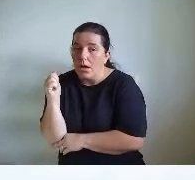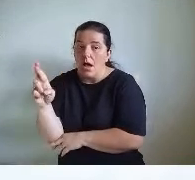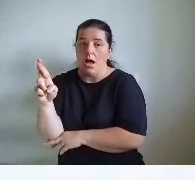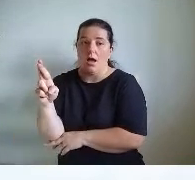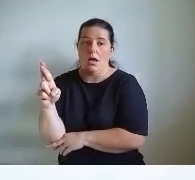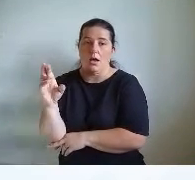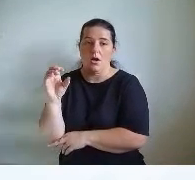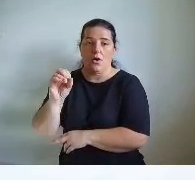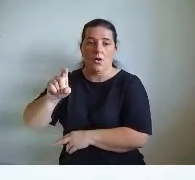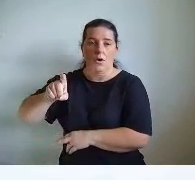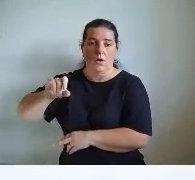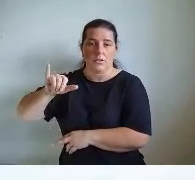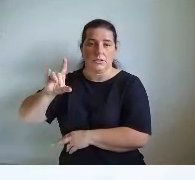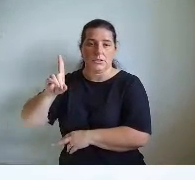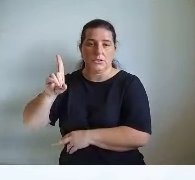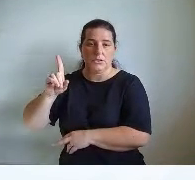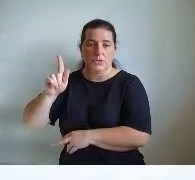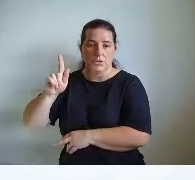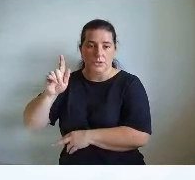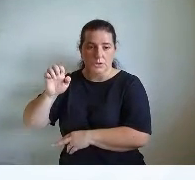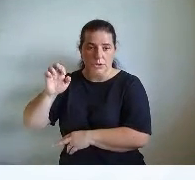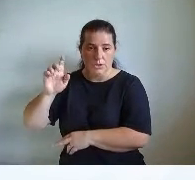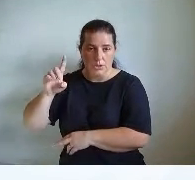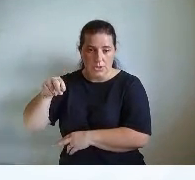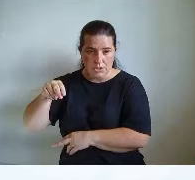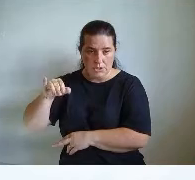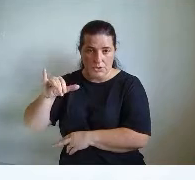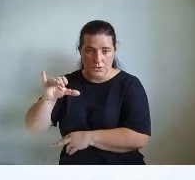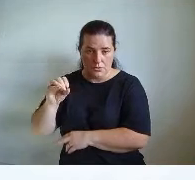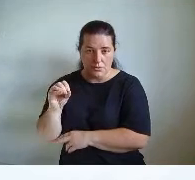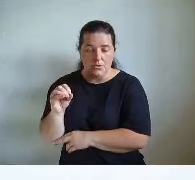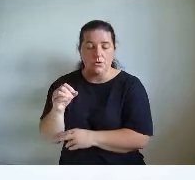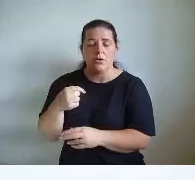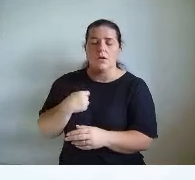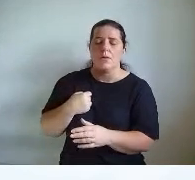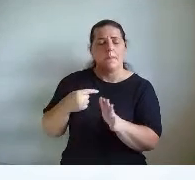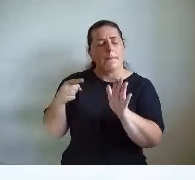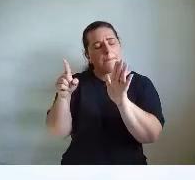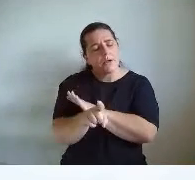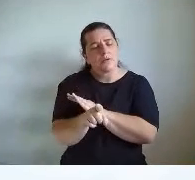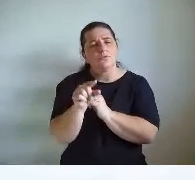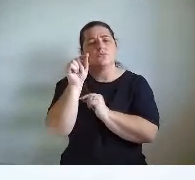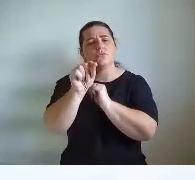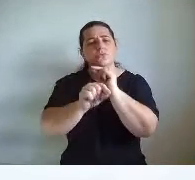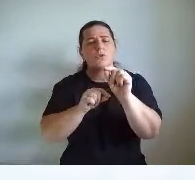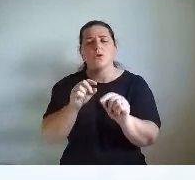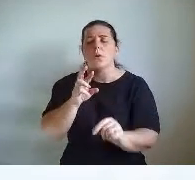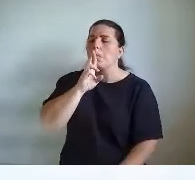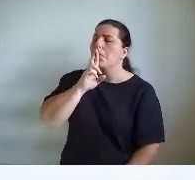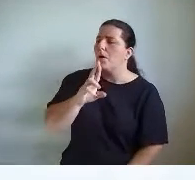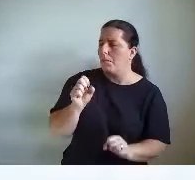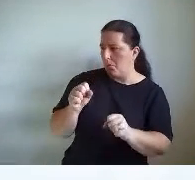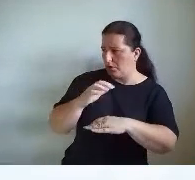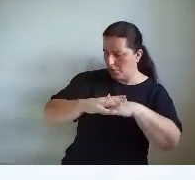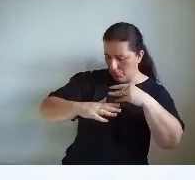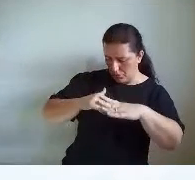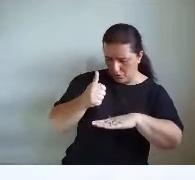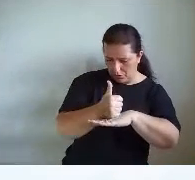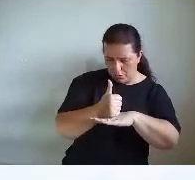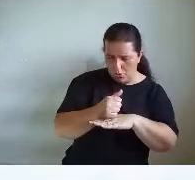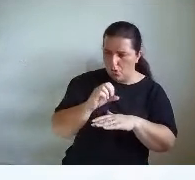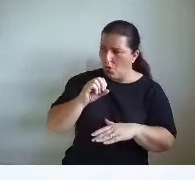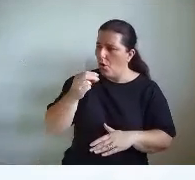não tomou providências. A minha pergunta aqui, já que você, ou a sua resposta pode ser como profissional ou pela